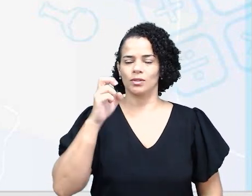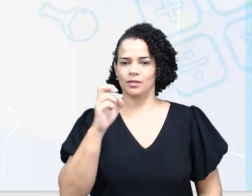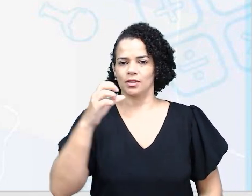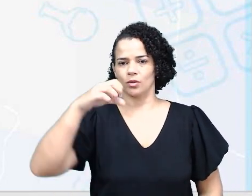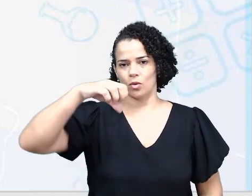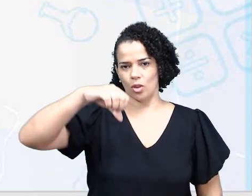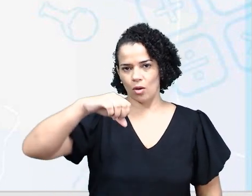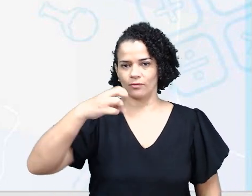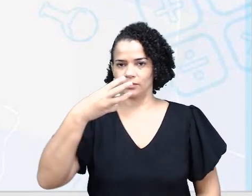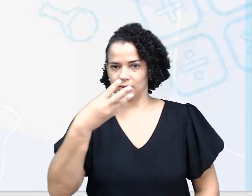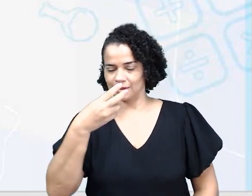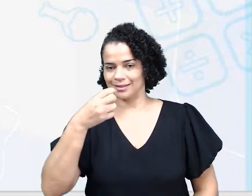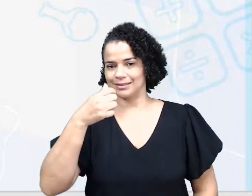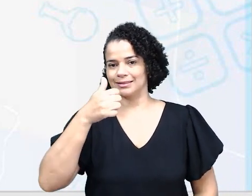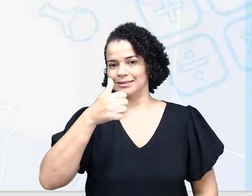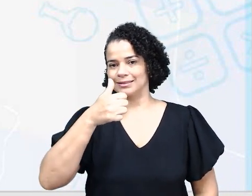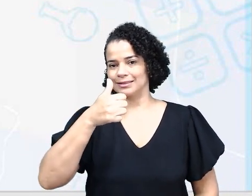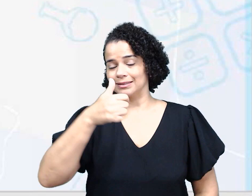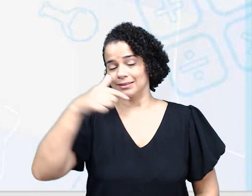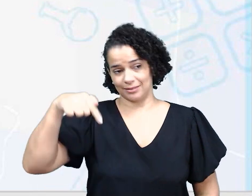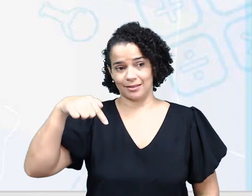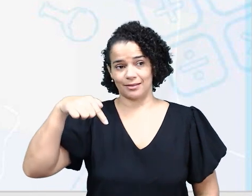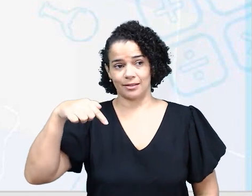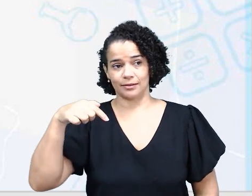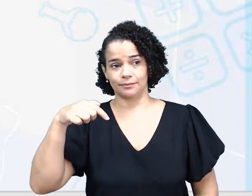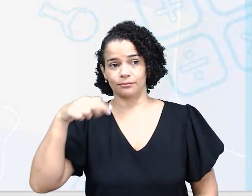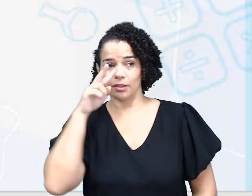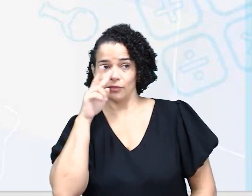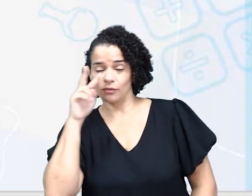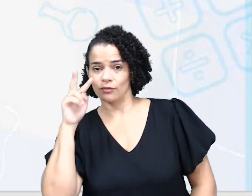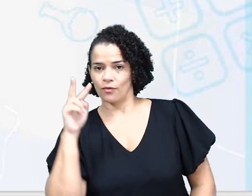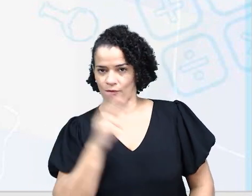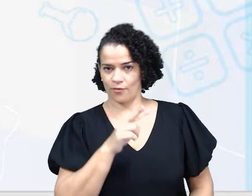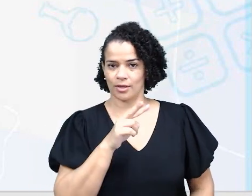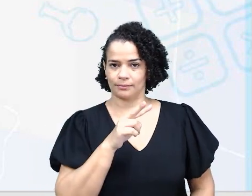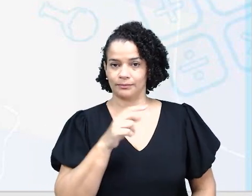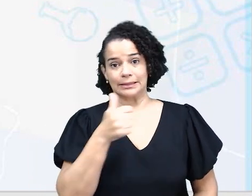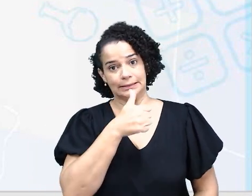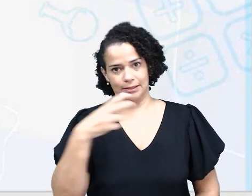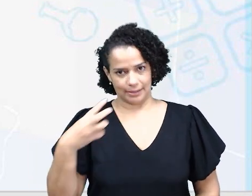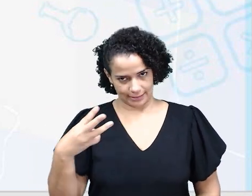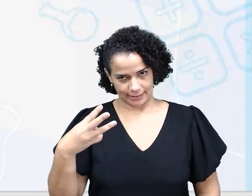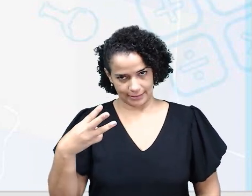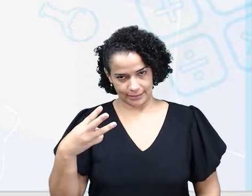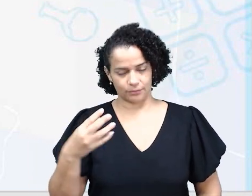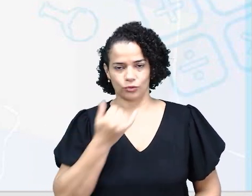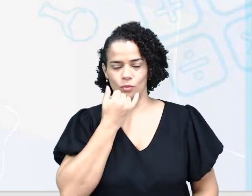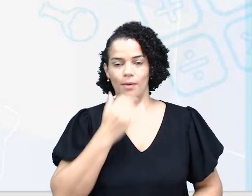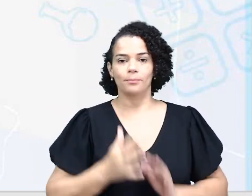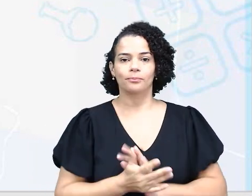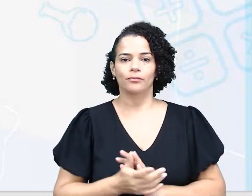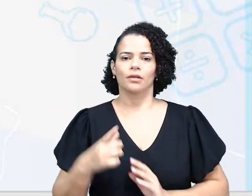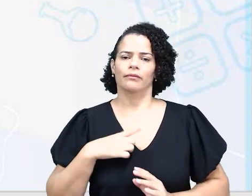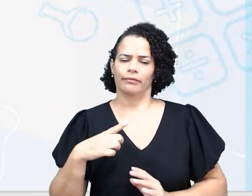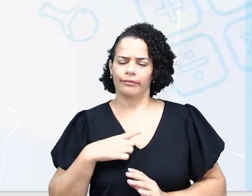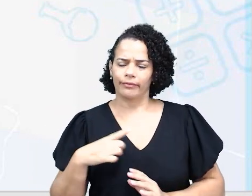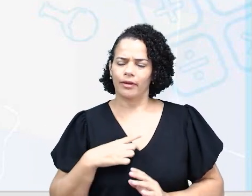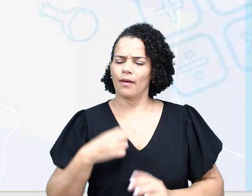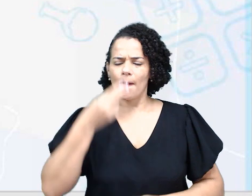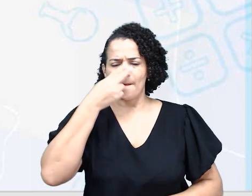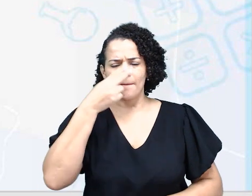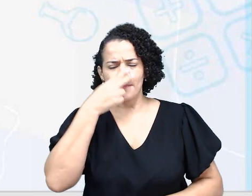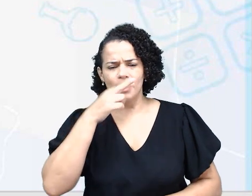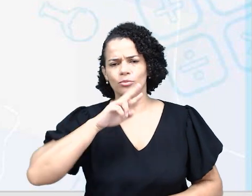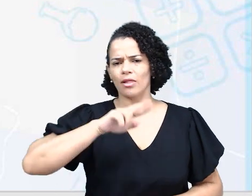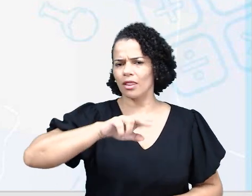3, 17. Se você for prestar atenção direitinho, você vai ver que de um número para o outro sempre existe a mesma diferença, que são